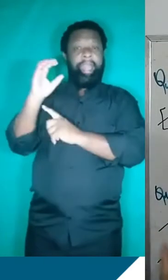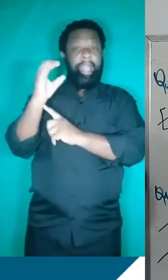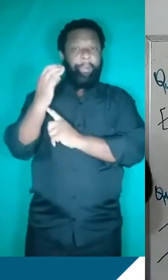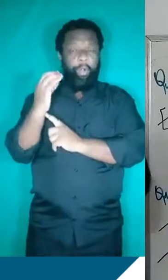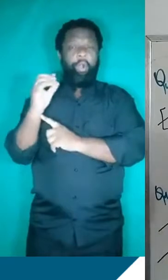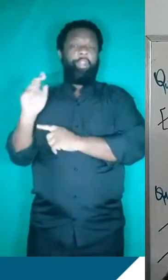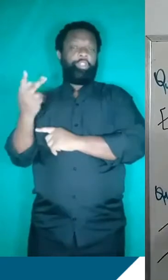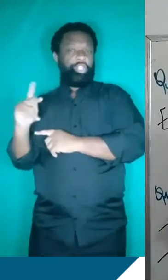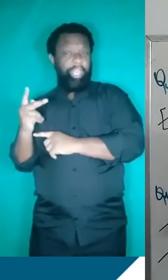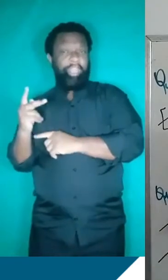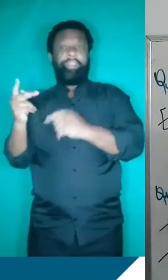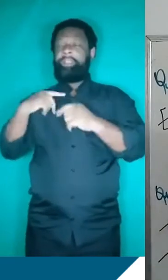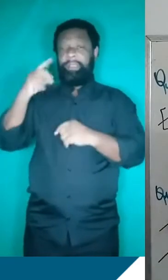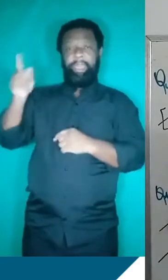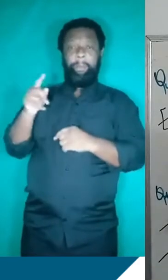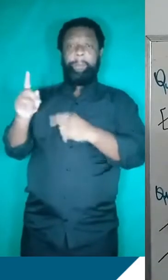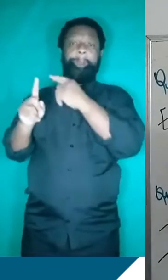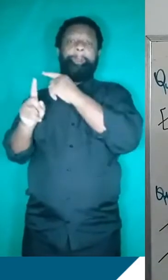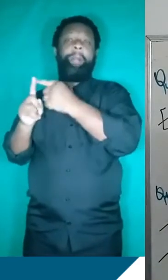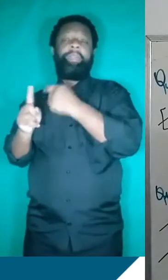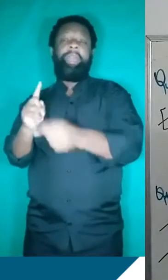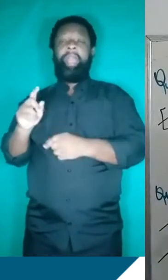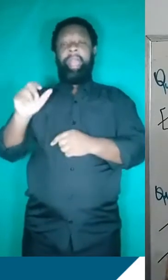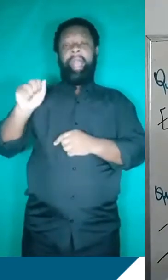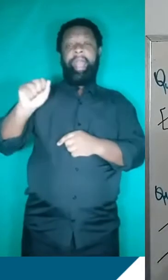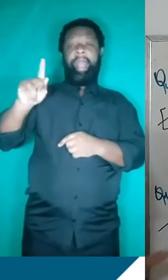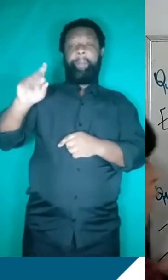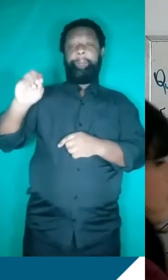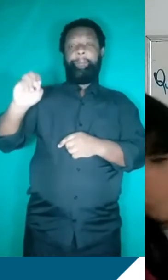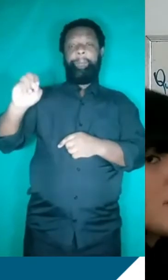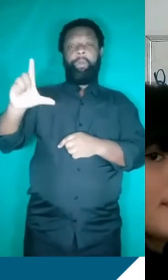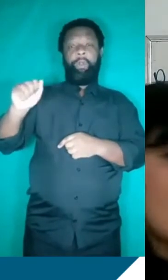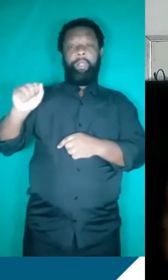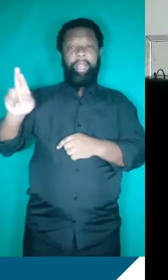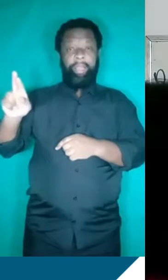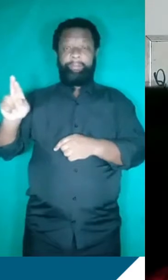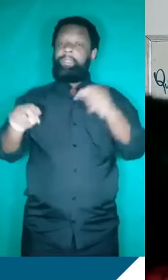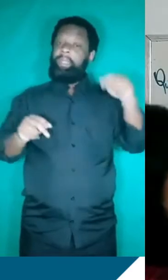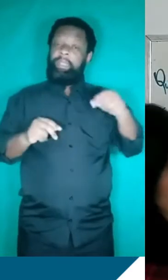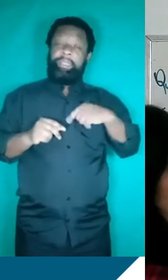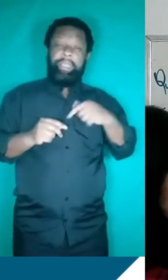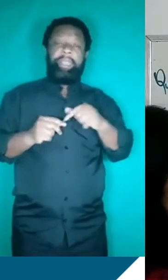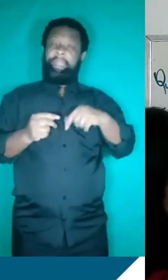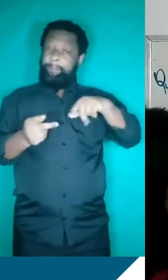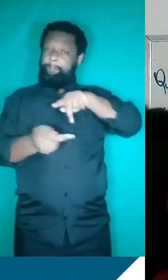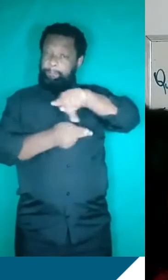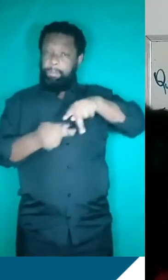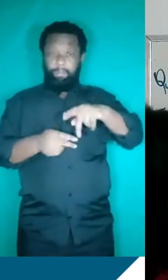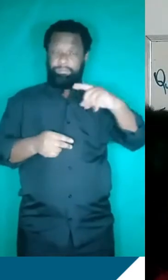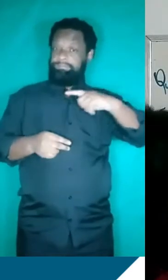Então, uma parte aqui apolar e aqui na ponta, na extremidade dessa cadeia, uma parte